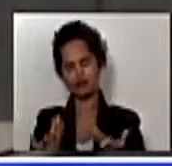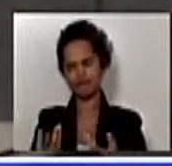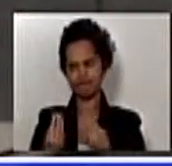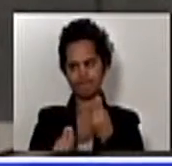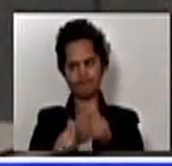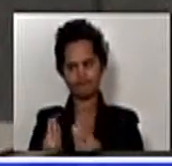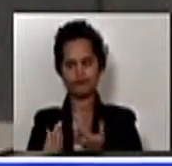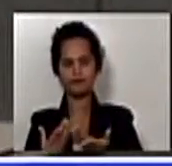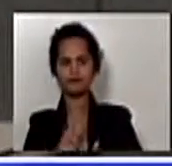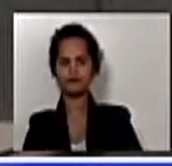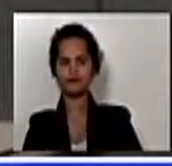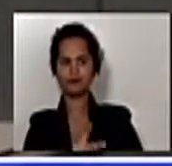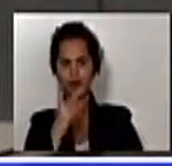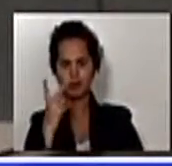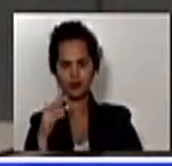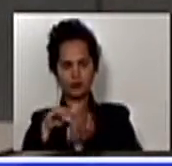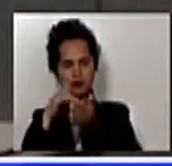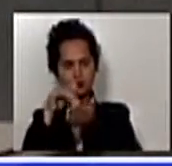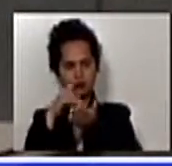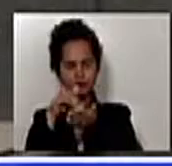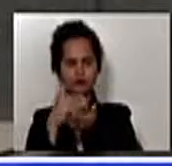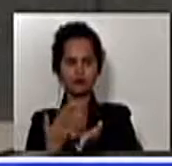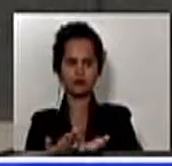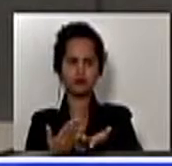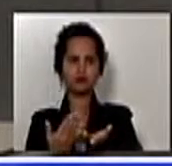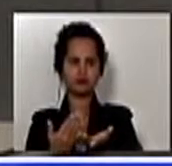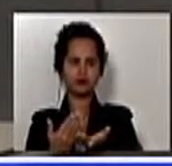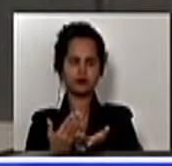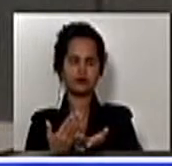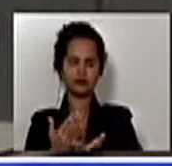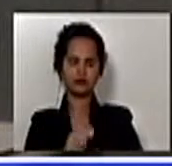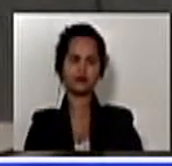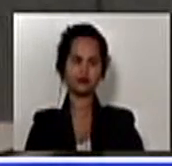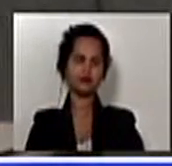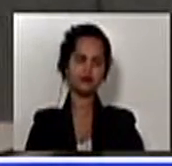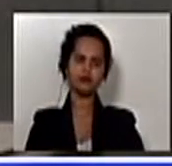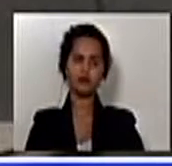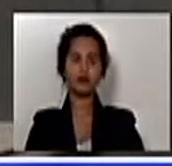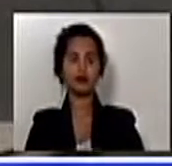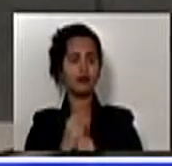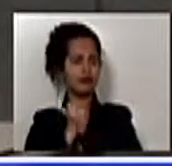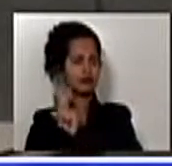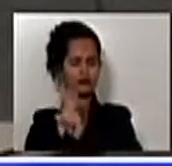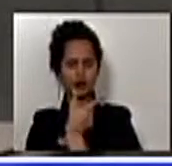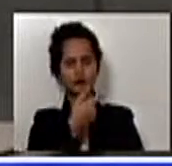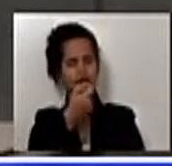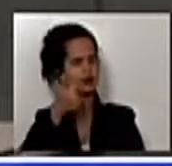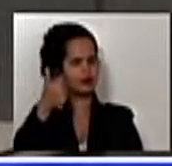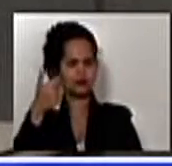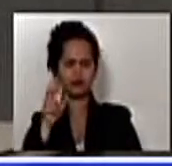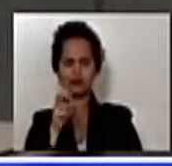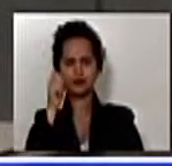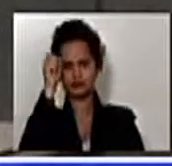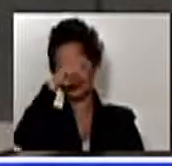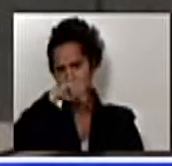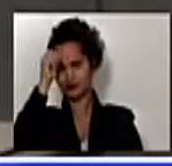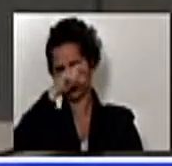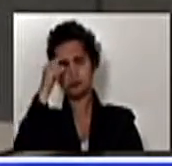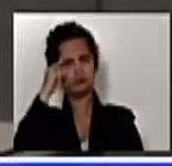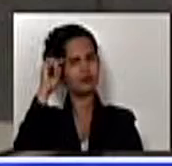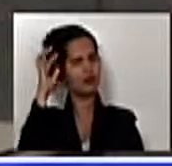que vocês, que os dois secretários, que eles recebem. É um ano muito atípico, não é? Um ano que nós temos que